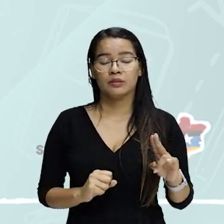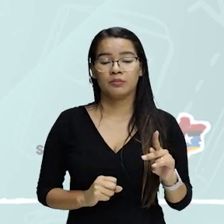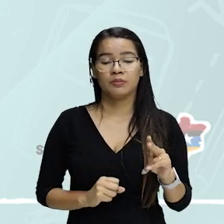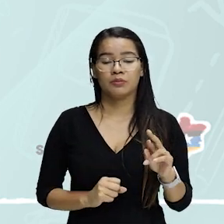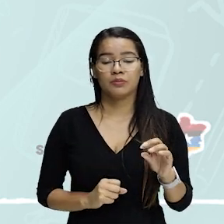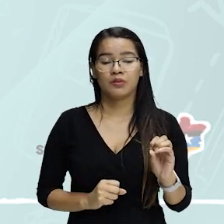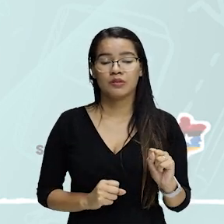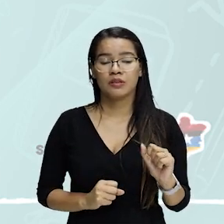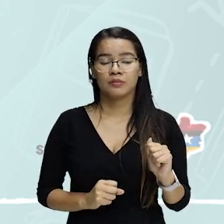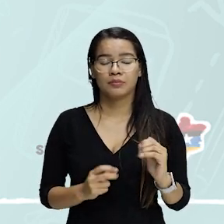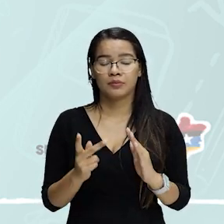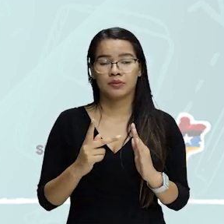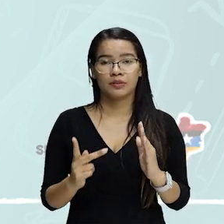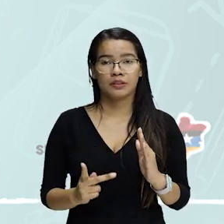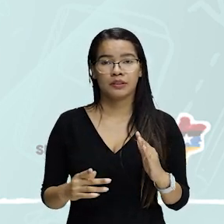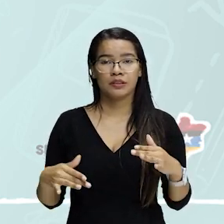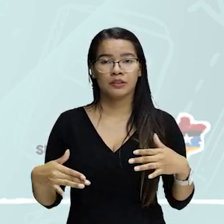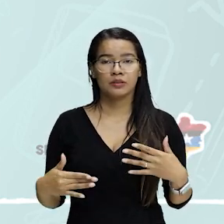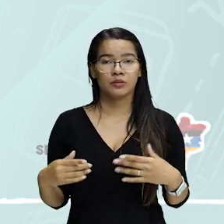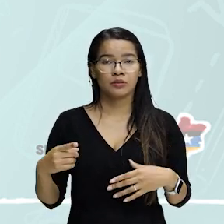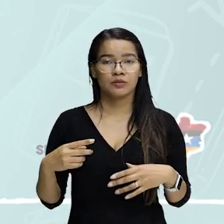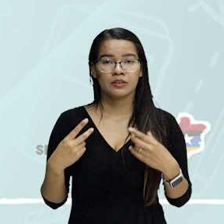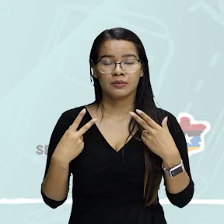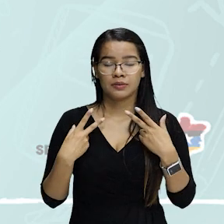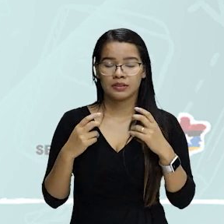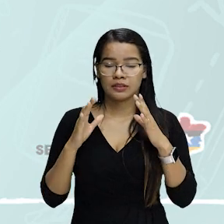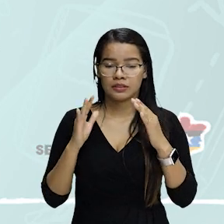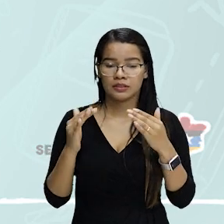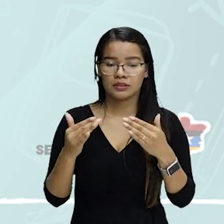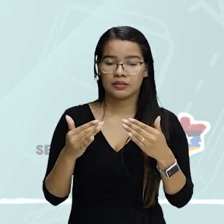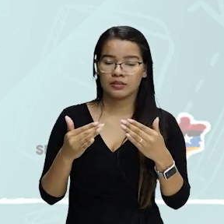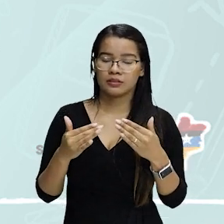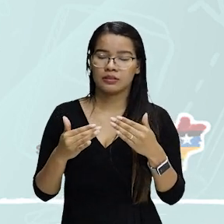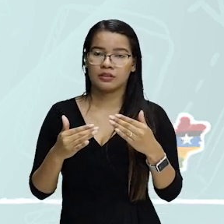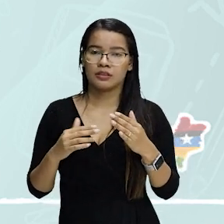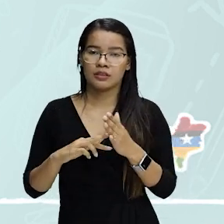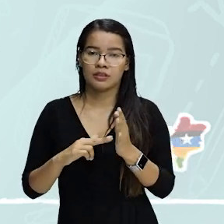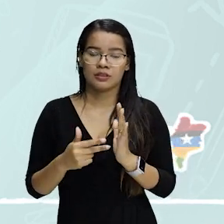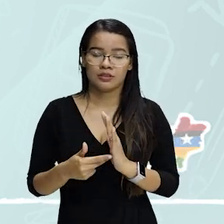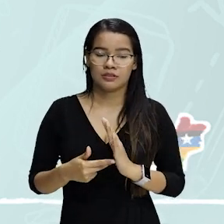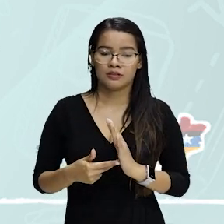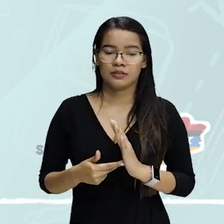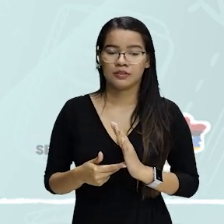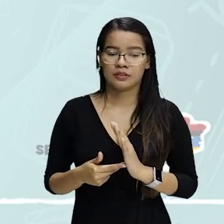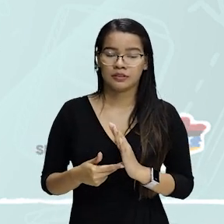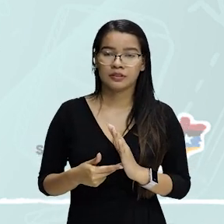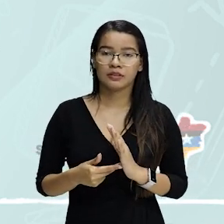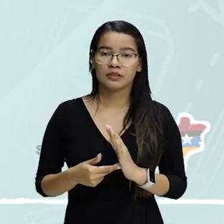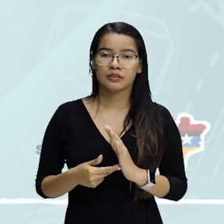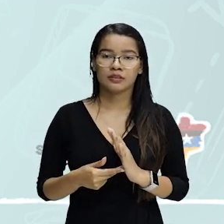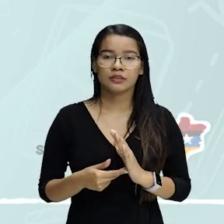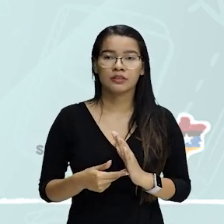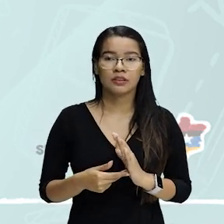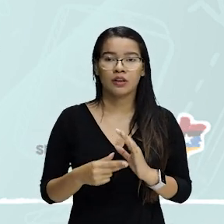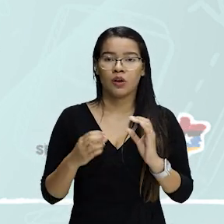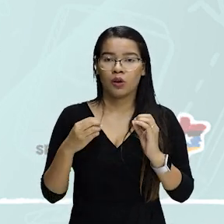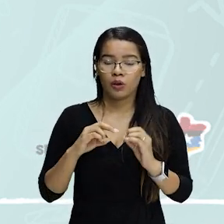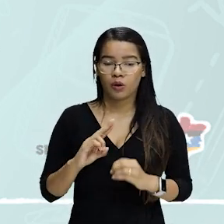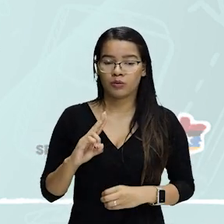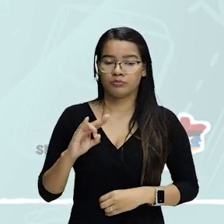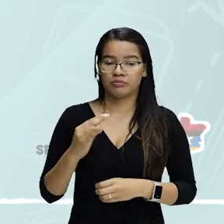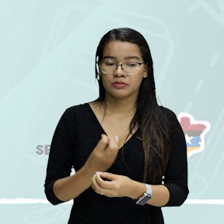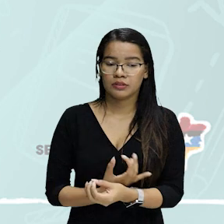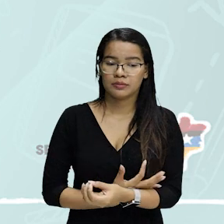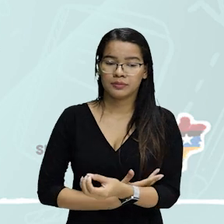poética. Tá? Então, quando você prestar atenção naquela significação, naquele carregamento de